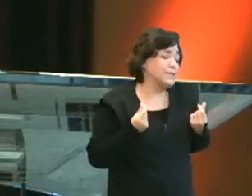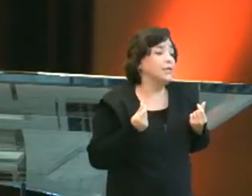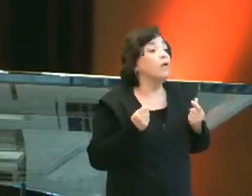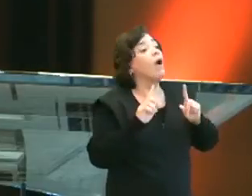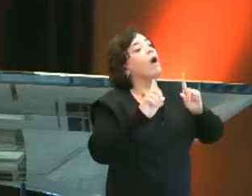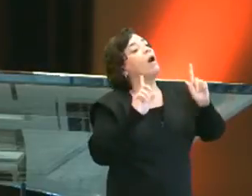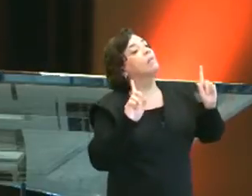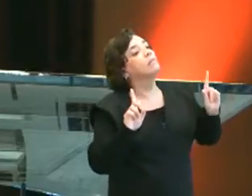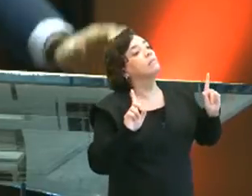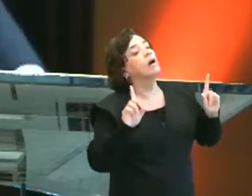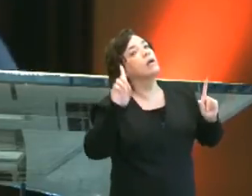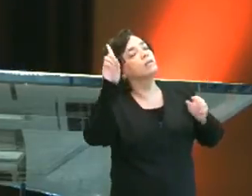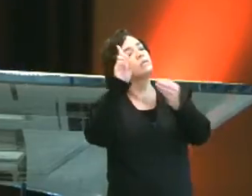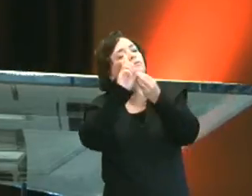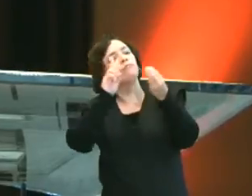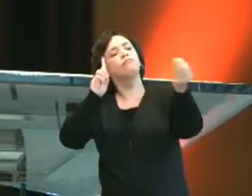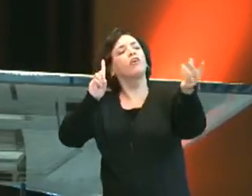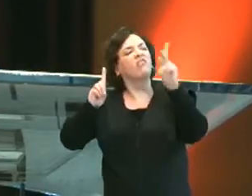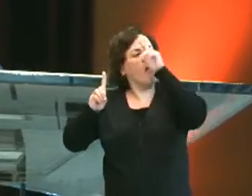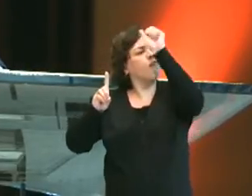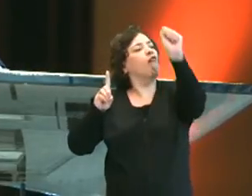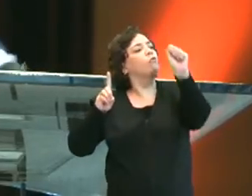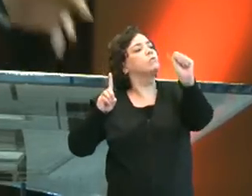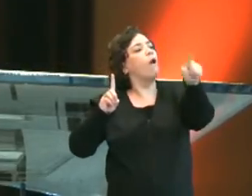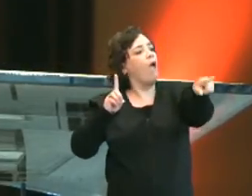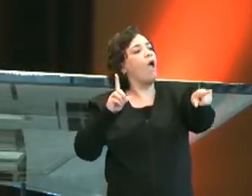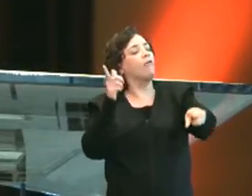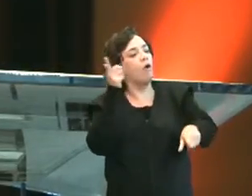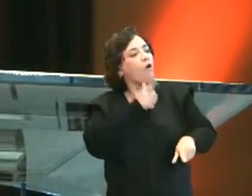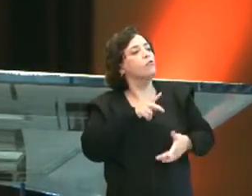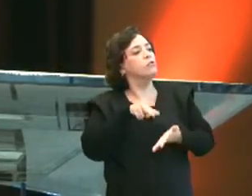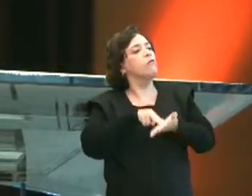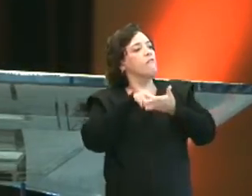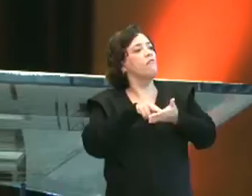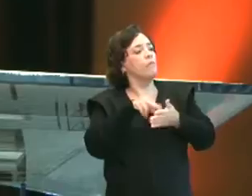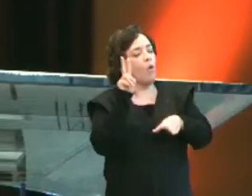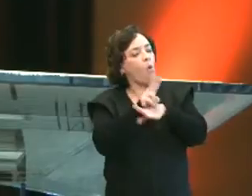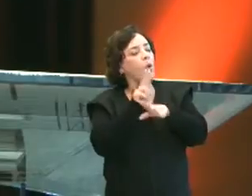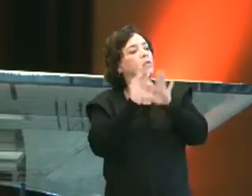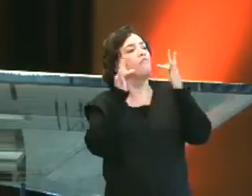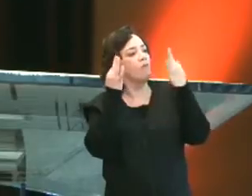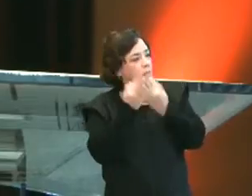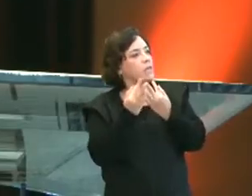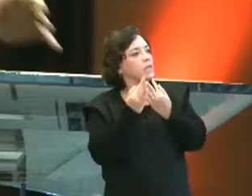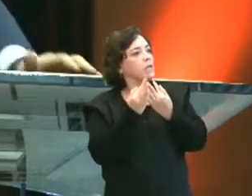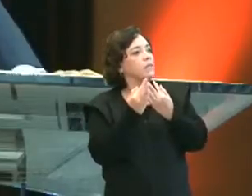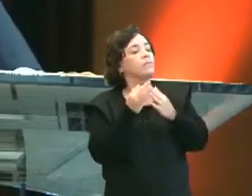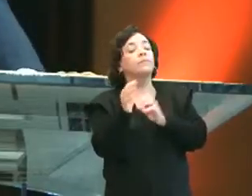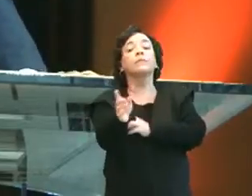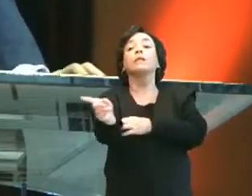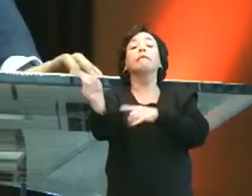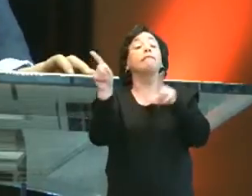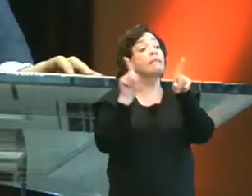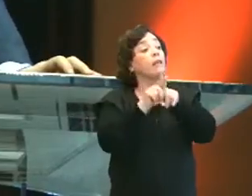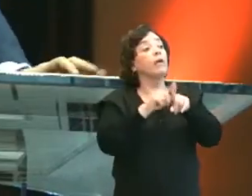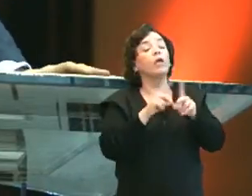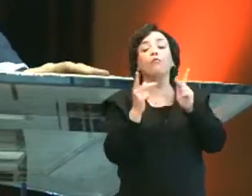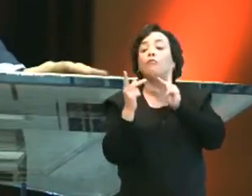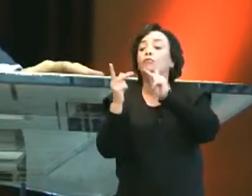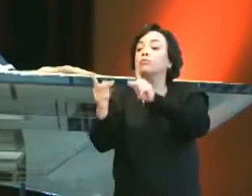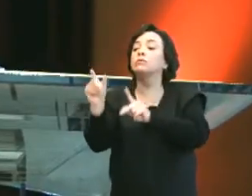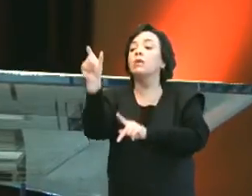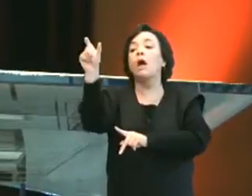manifestar na vida daquela mulher e naquela casa. Eu tive que atender um irmão que descobriu um câncer e não sabe se